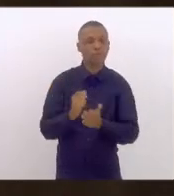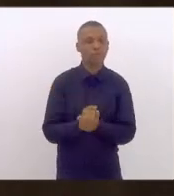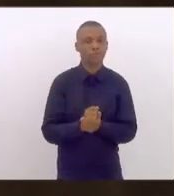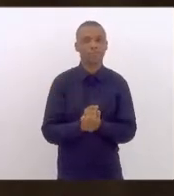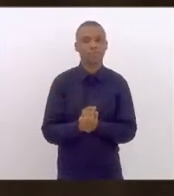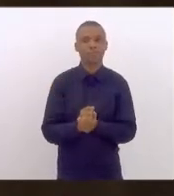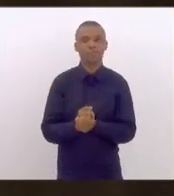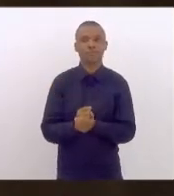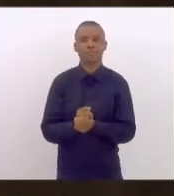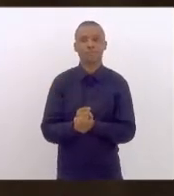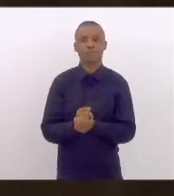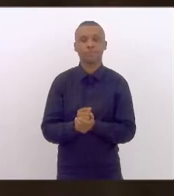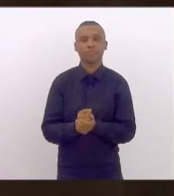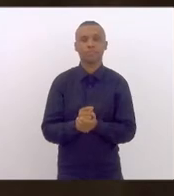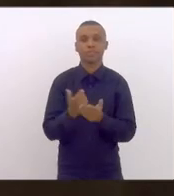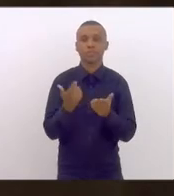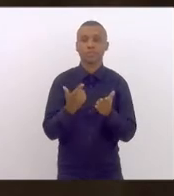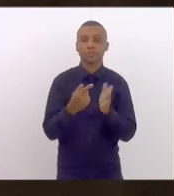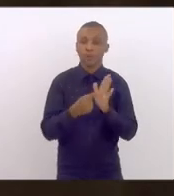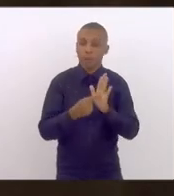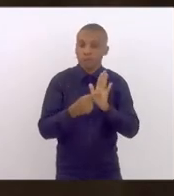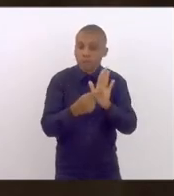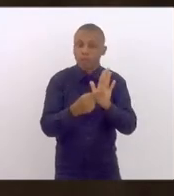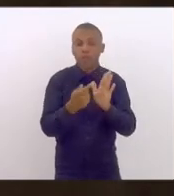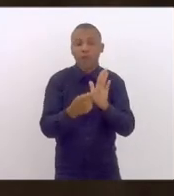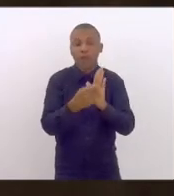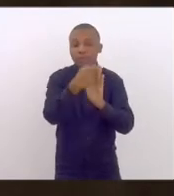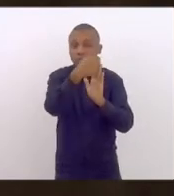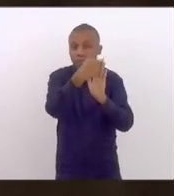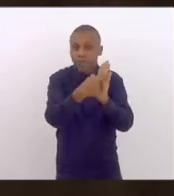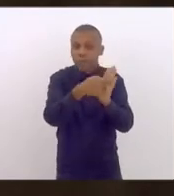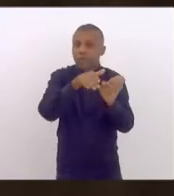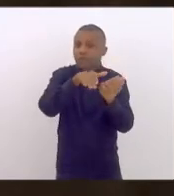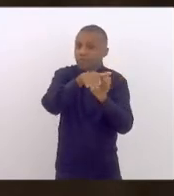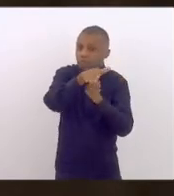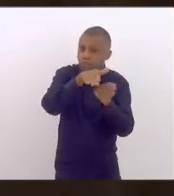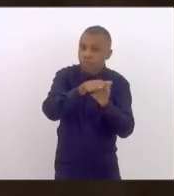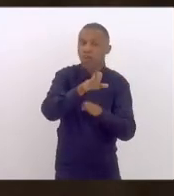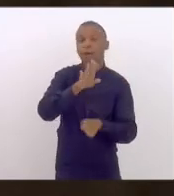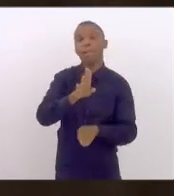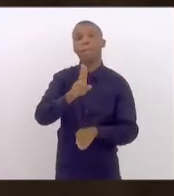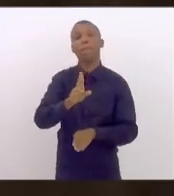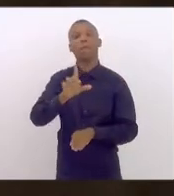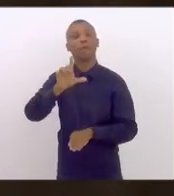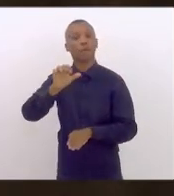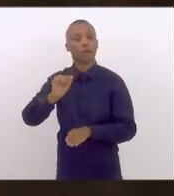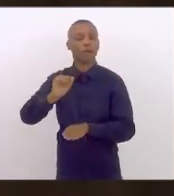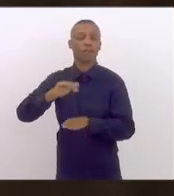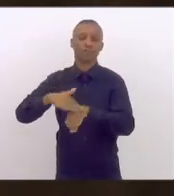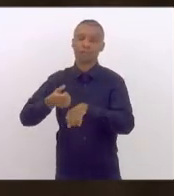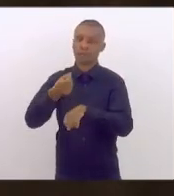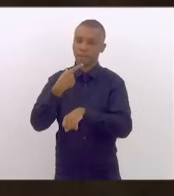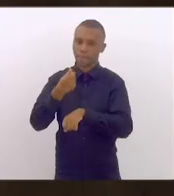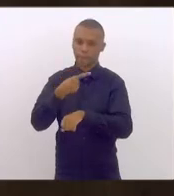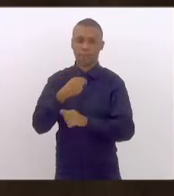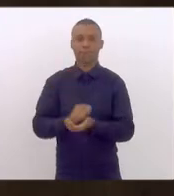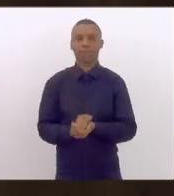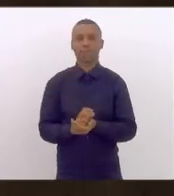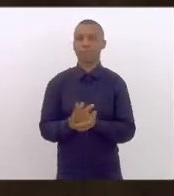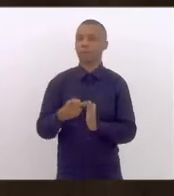compêndio de bulas de medicamentos projeto recebeu em plenário